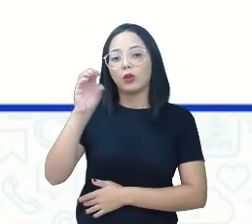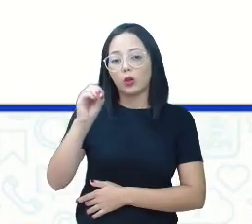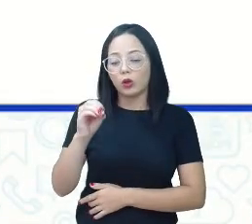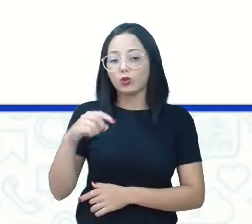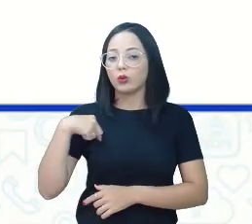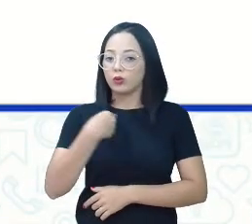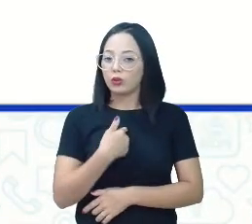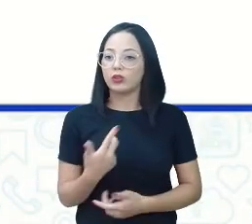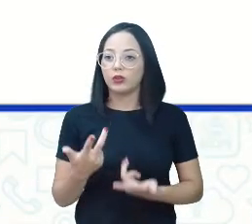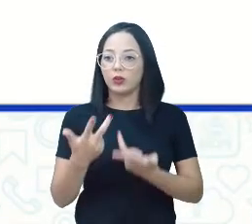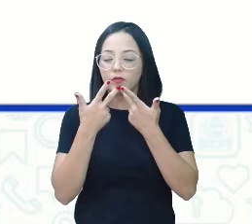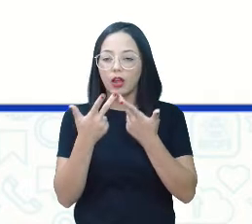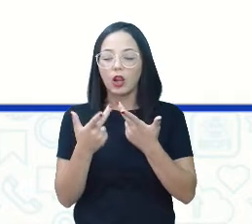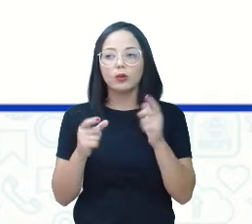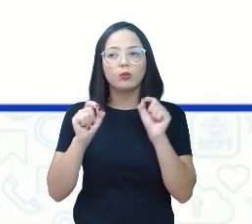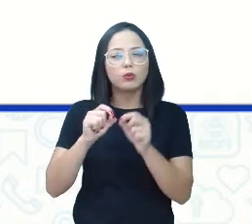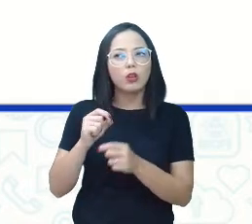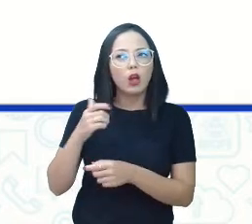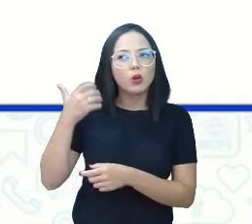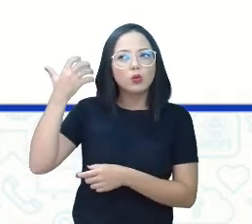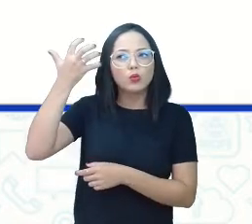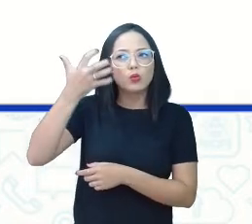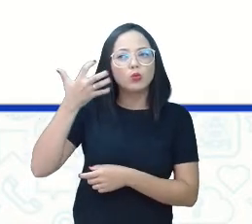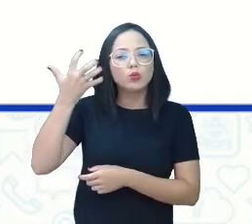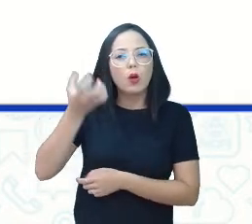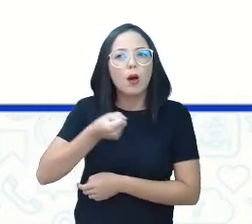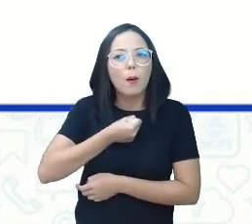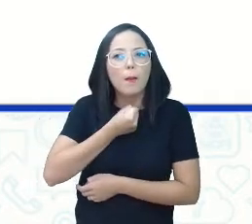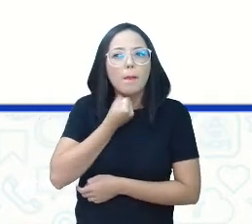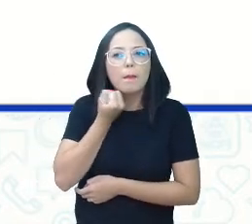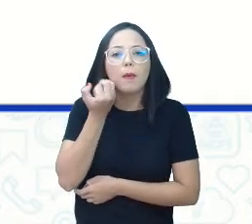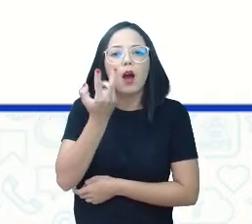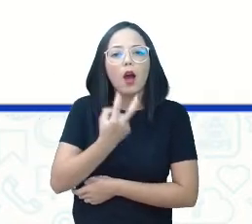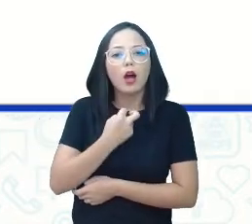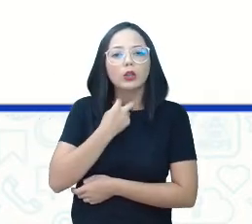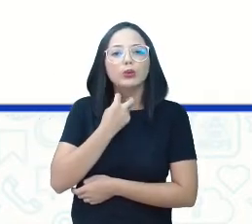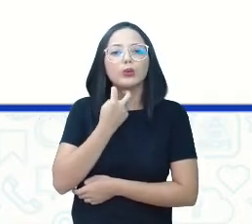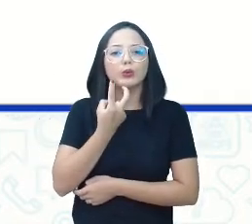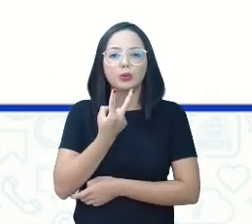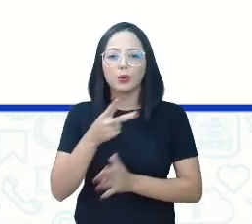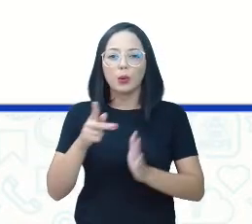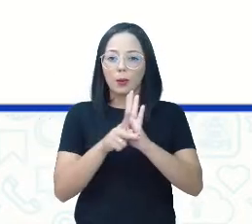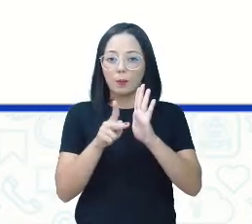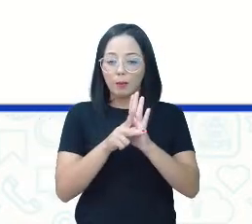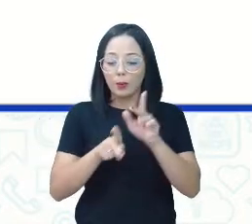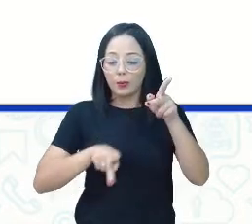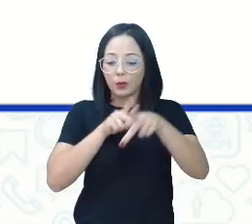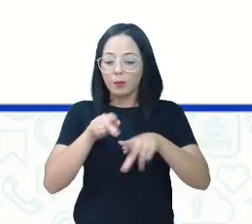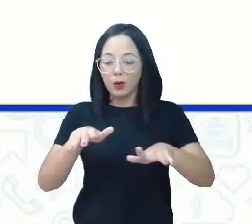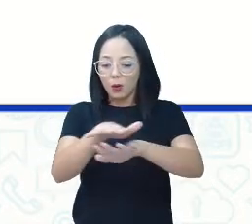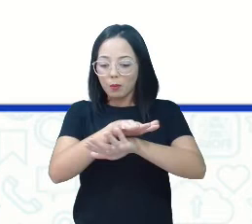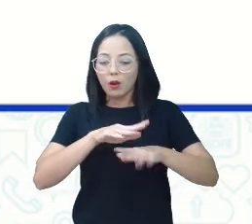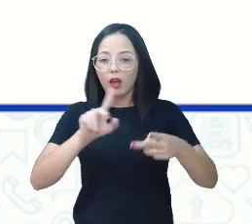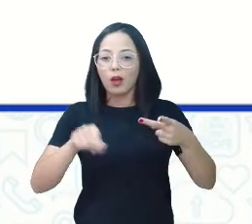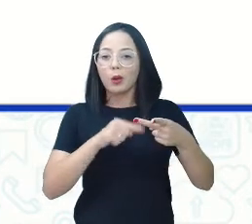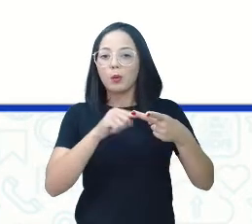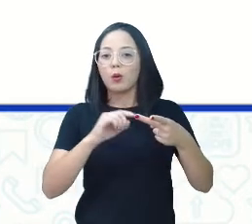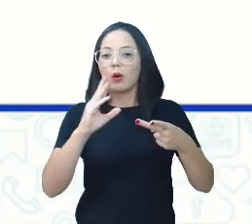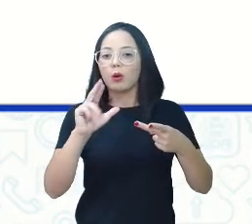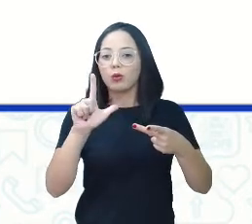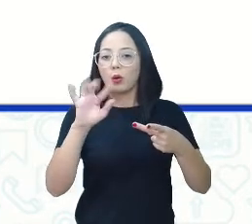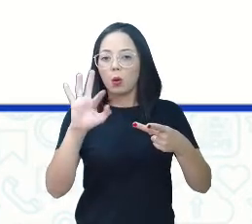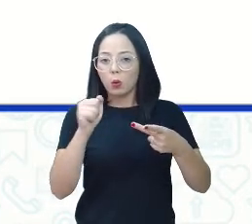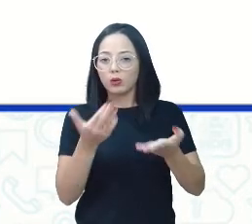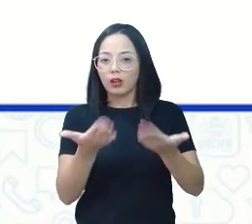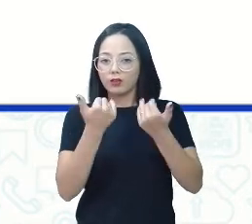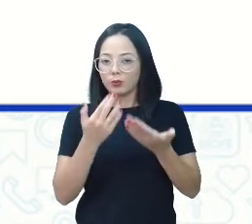nós falamos o som que produzimos, né, na norma popular e na norma culta. Então, vamos